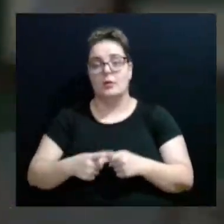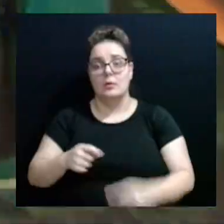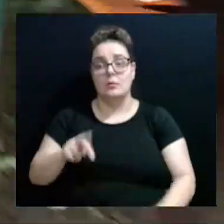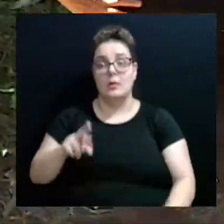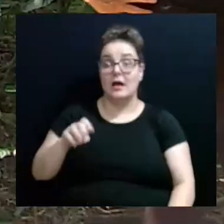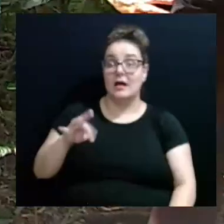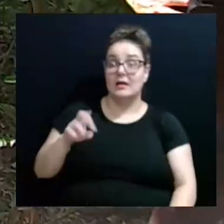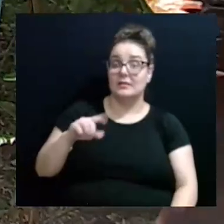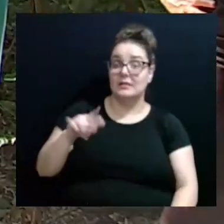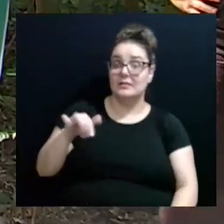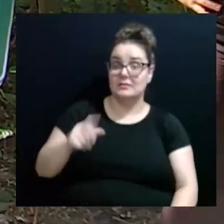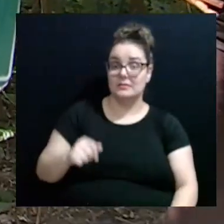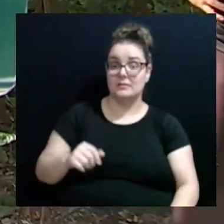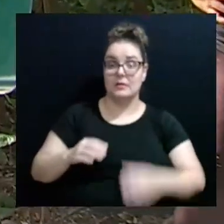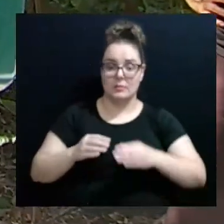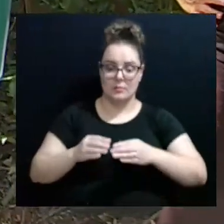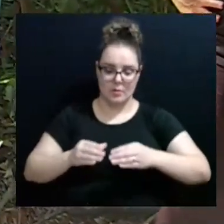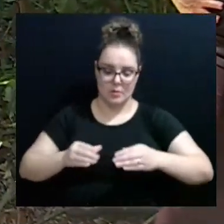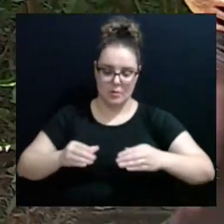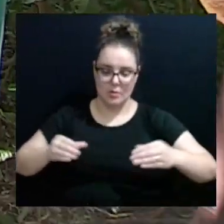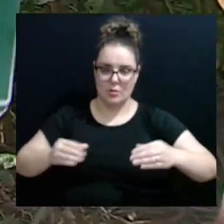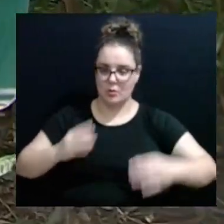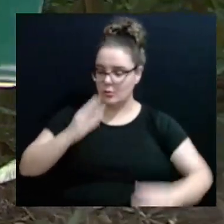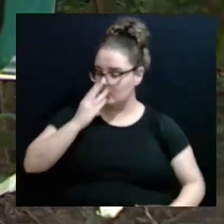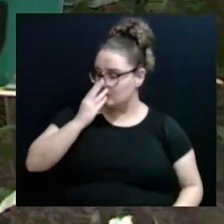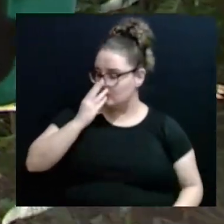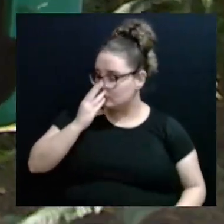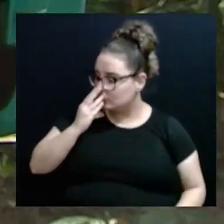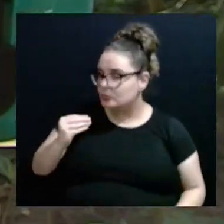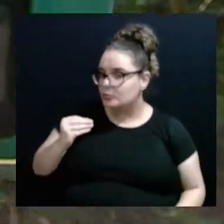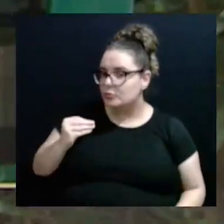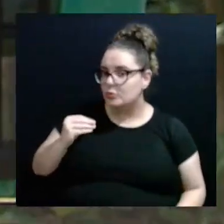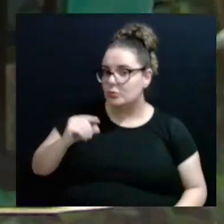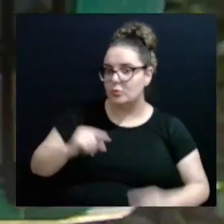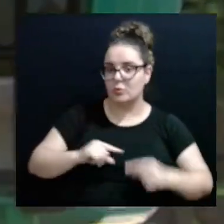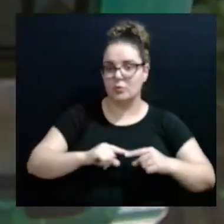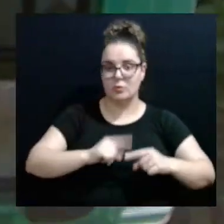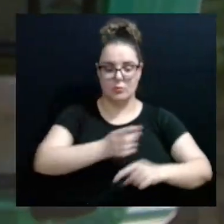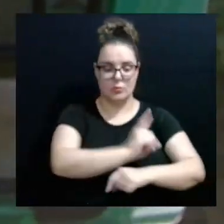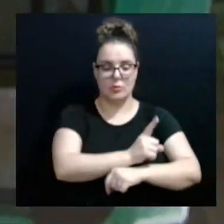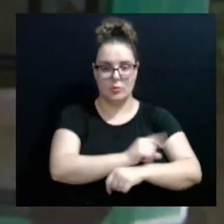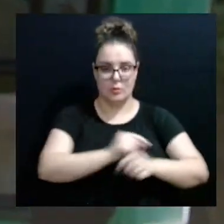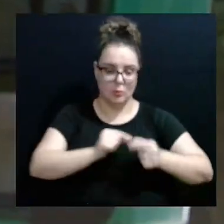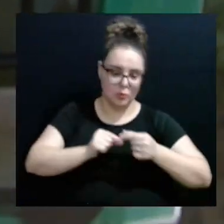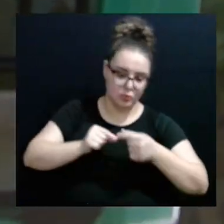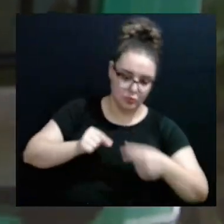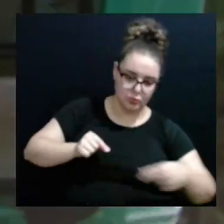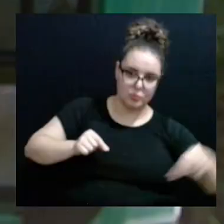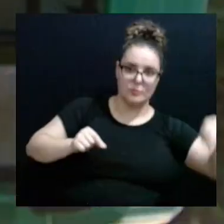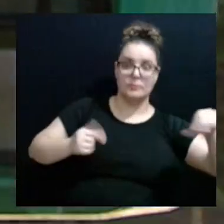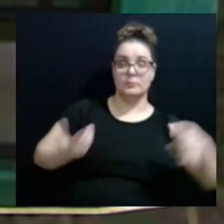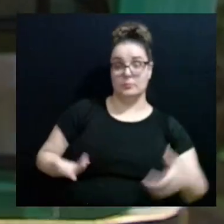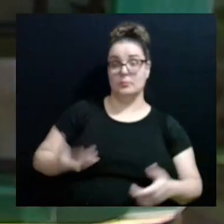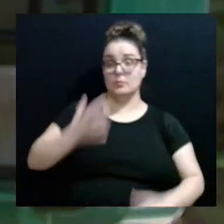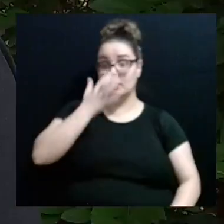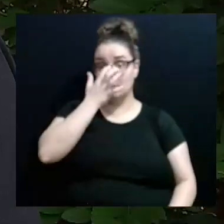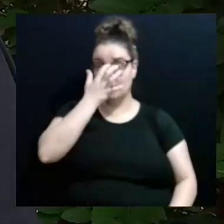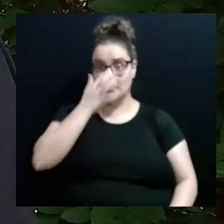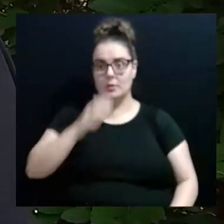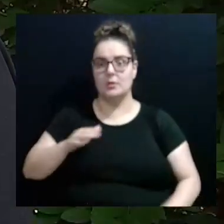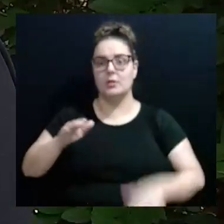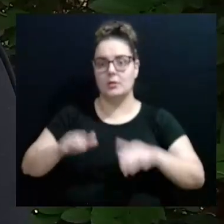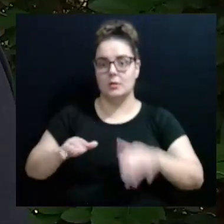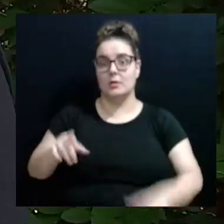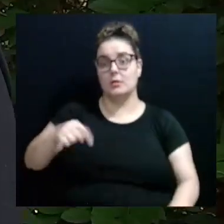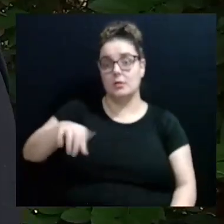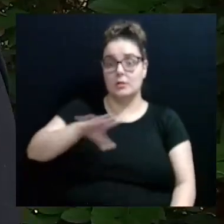corpo afilado, né? O focinho comprido, o rabo bastante comprido também, né? Então as pessoas e eles gostam de andar